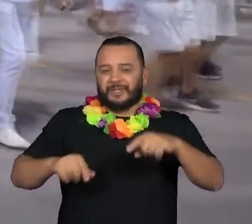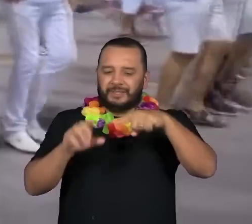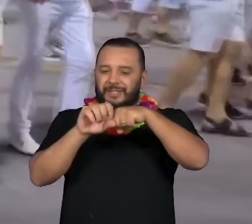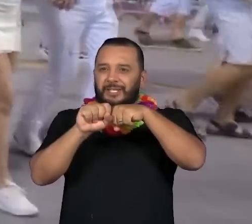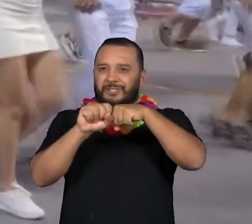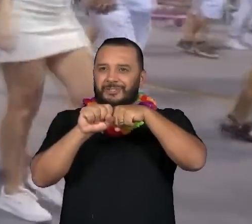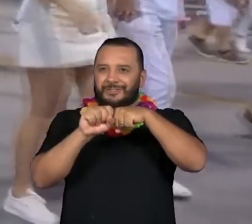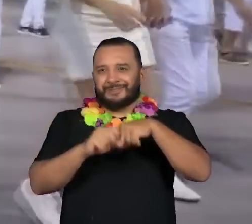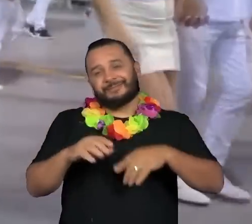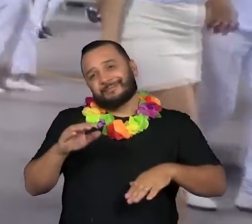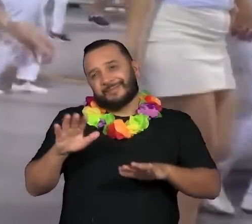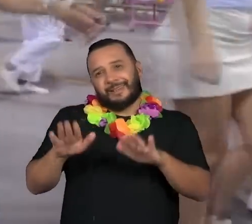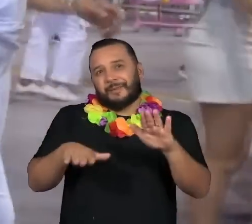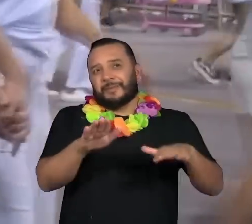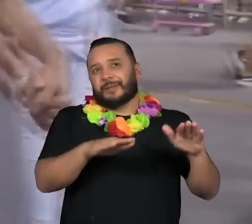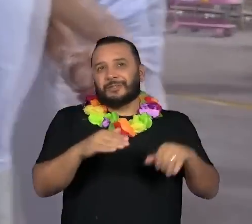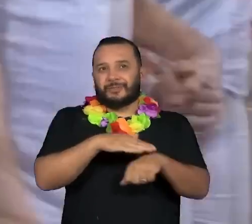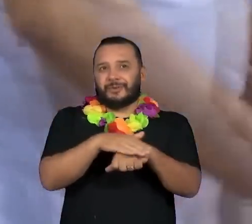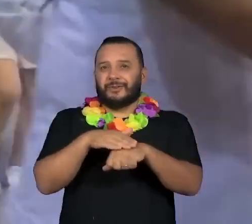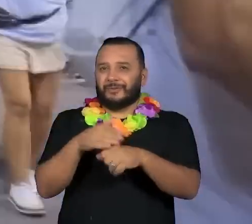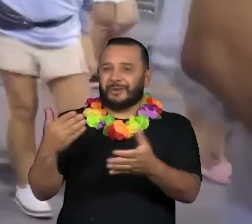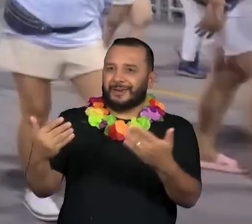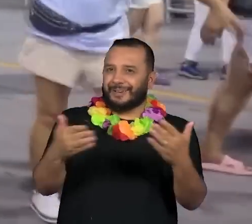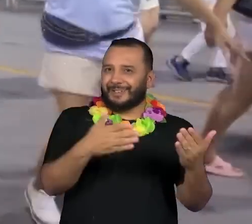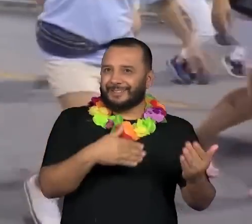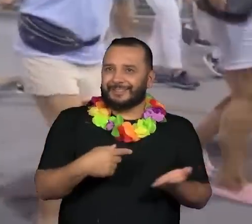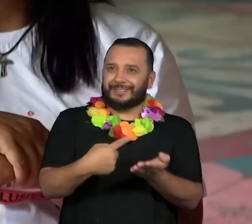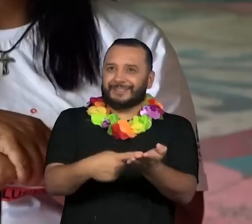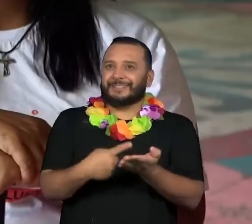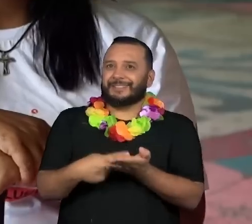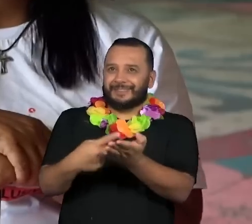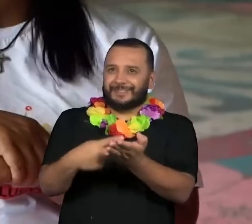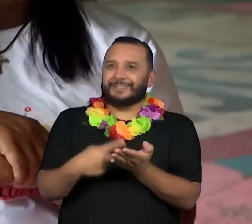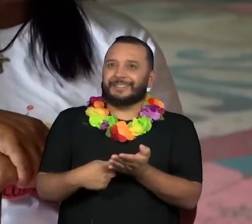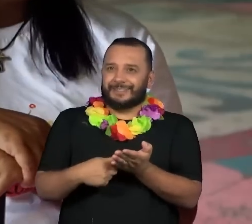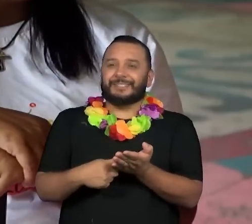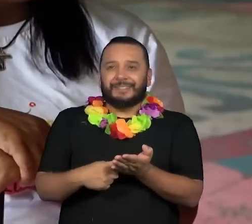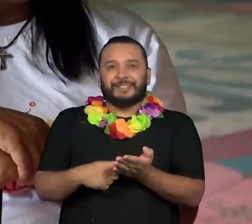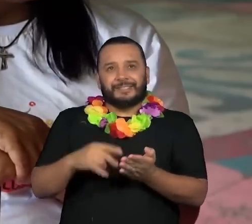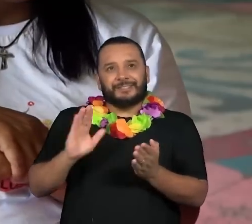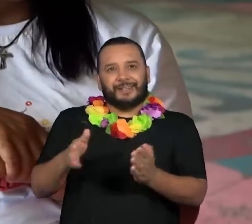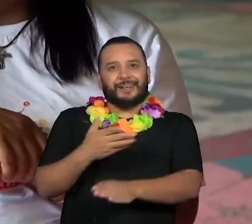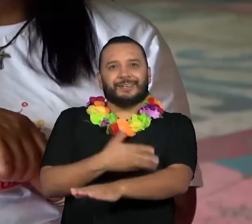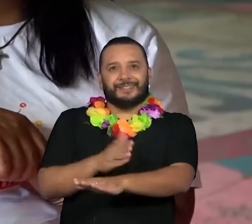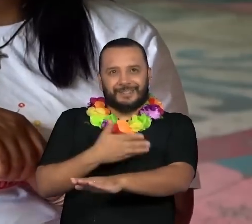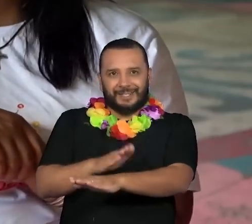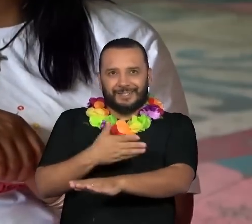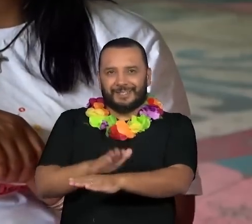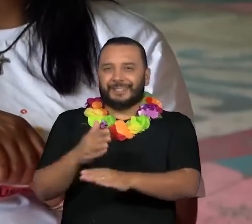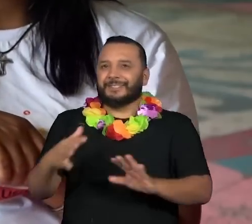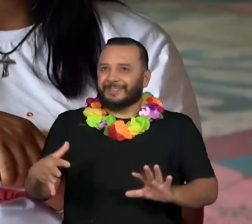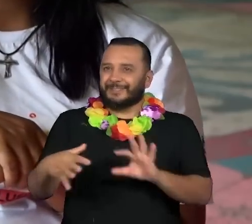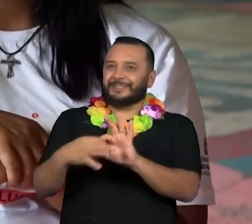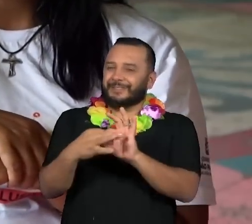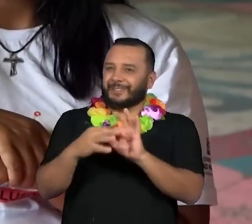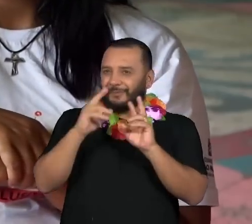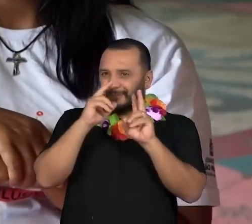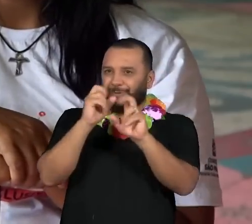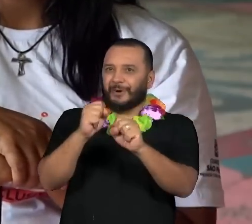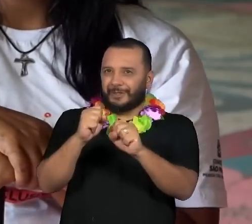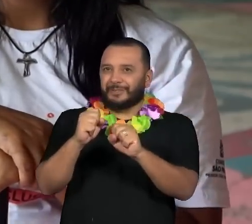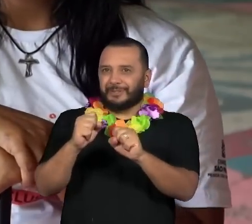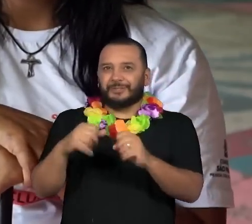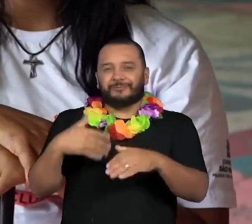dedinho, mas é uma conversa que a gente vai estabelecendo e a partir do momento que a gente vai ensaiando, que o vínculo vai se constituindo, a